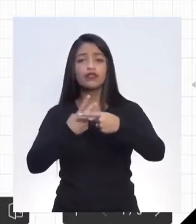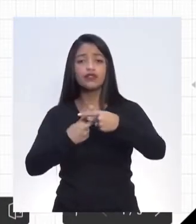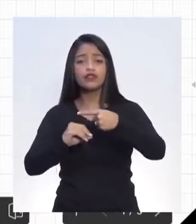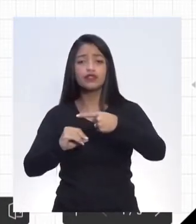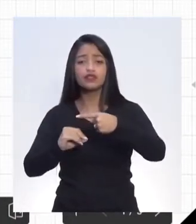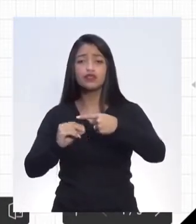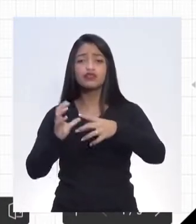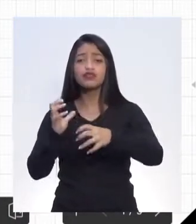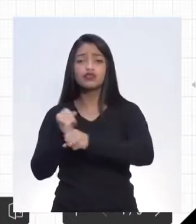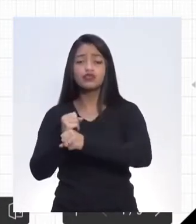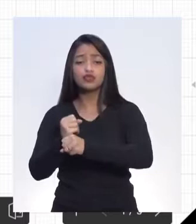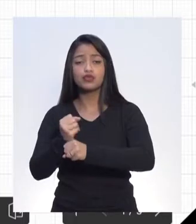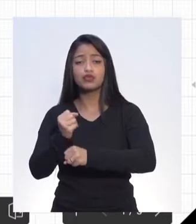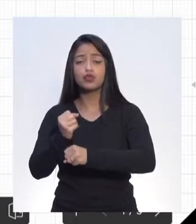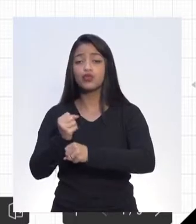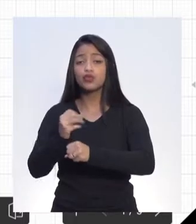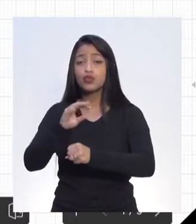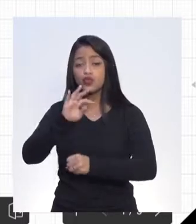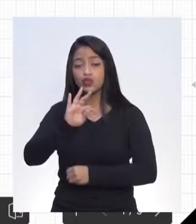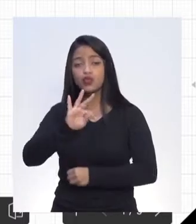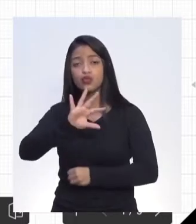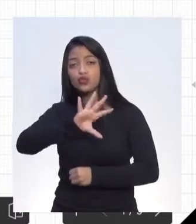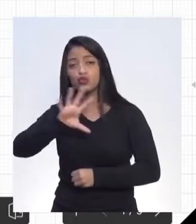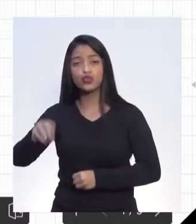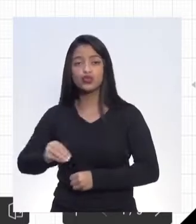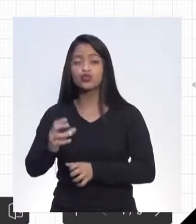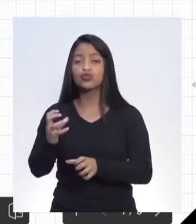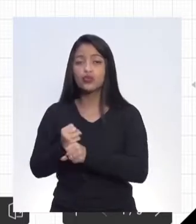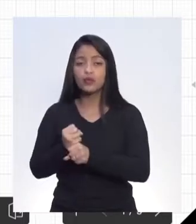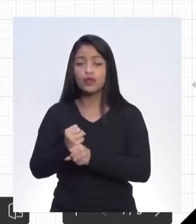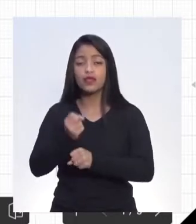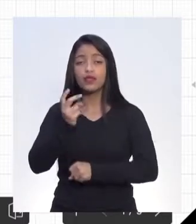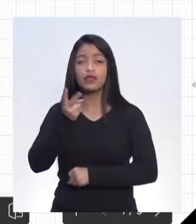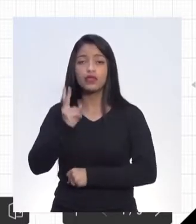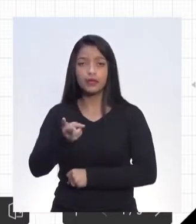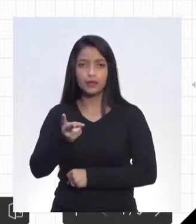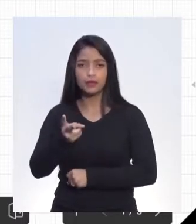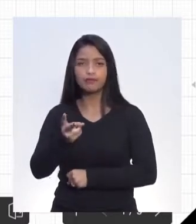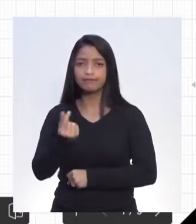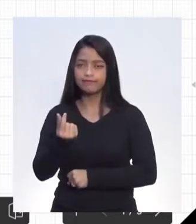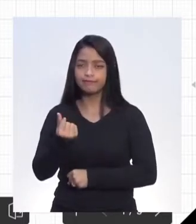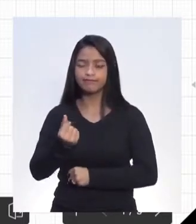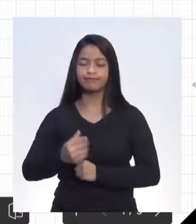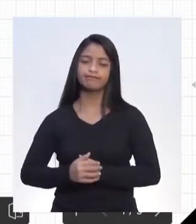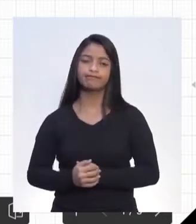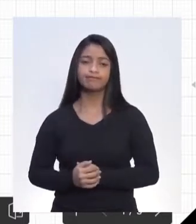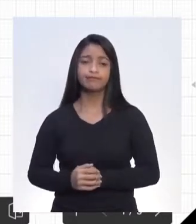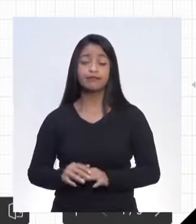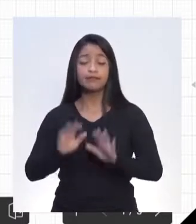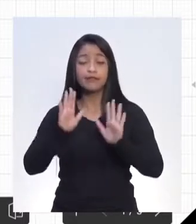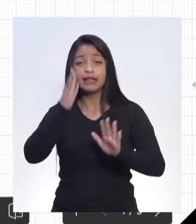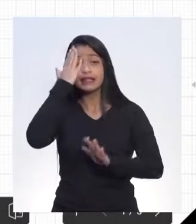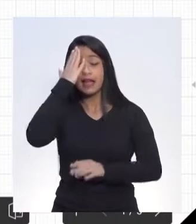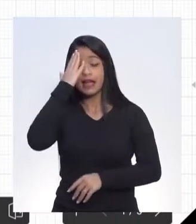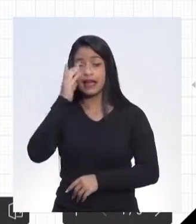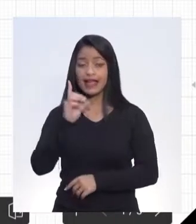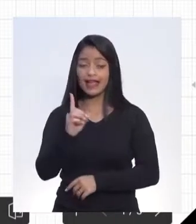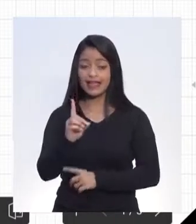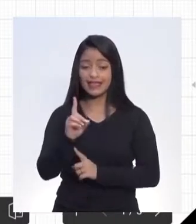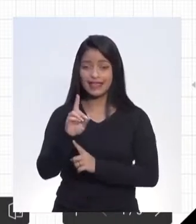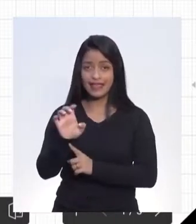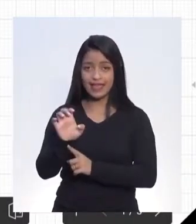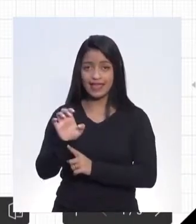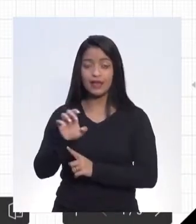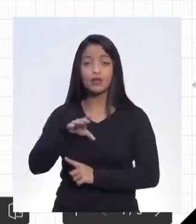2.000. Então, temos ali, 12 vinteavos de R$ 2.000. A gente sabe que esse D aqui, lá em língua